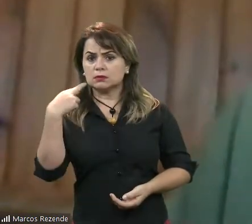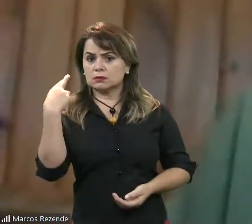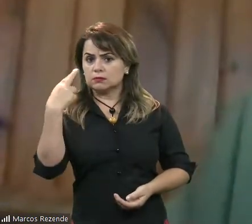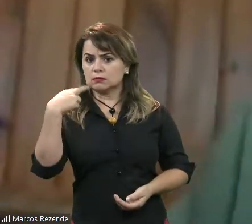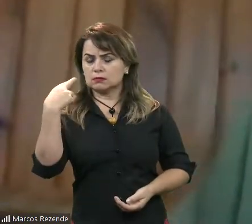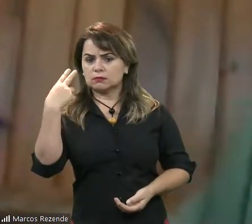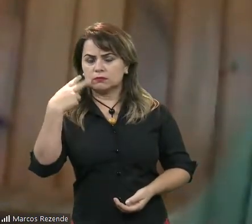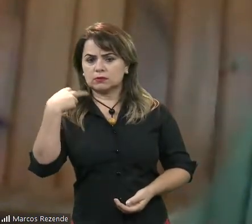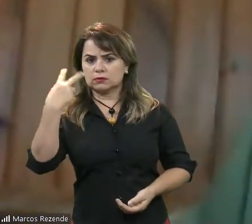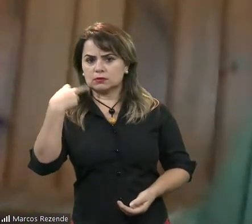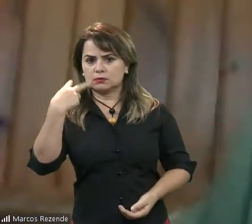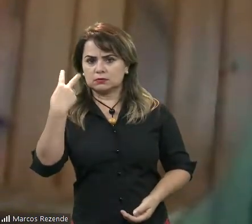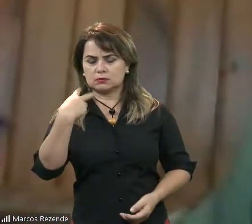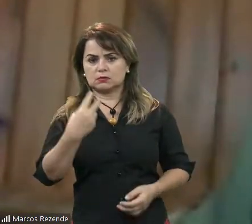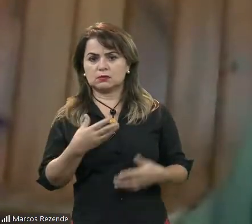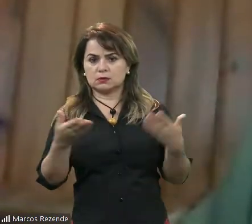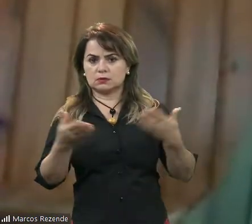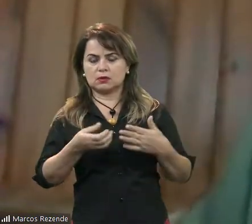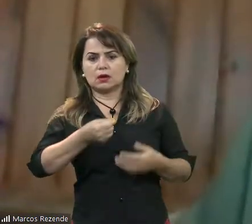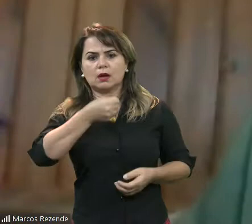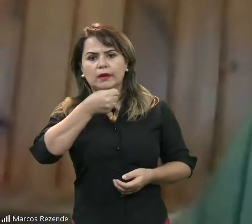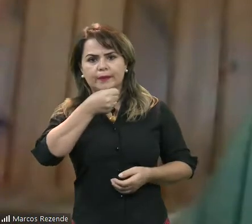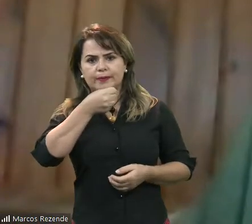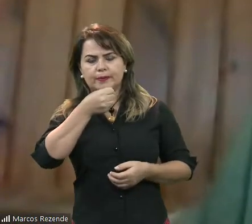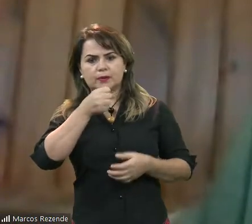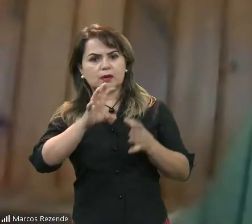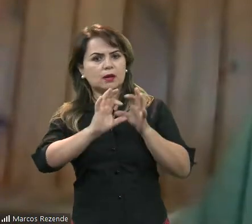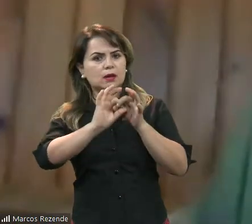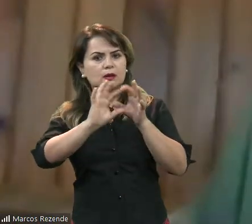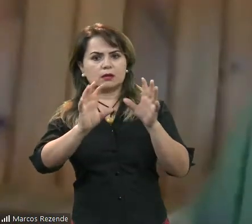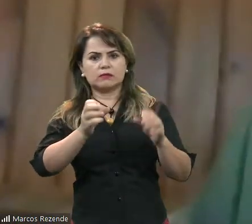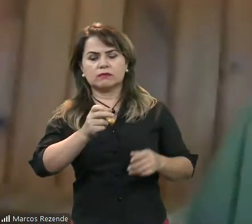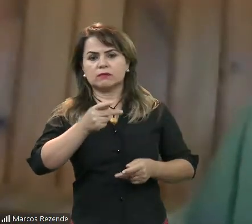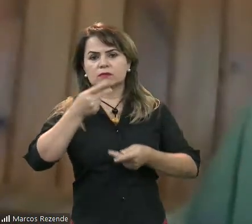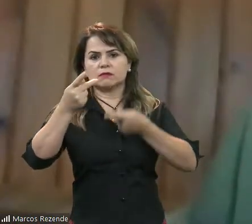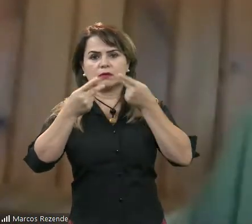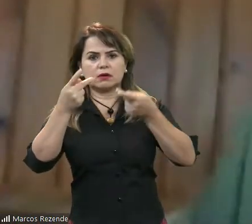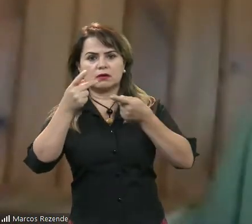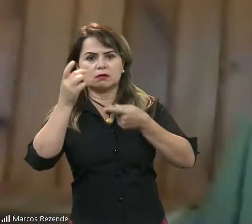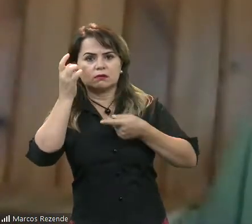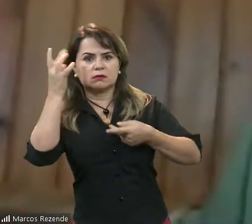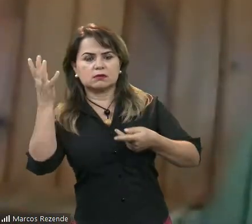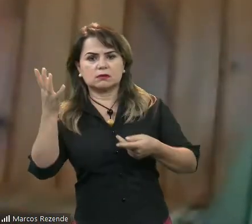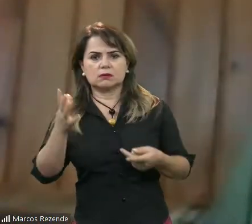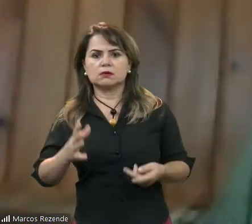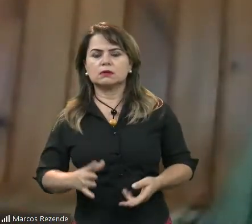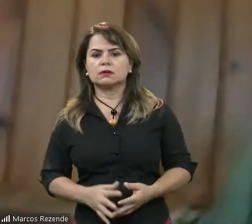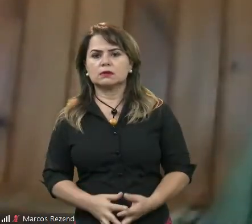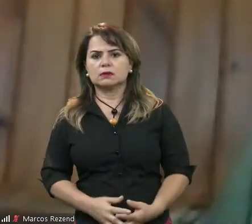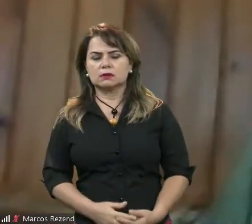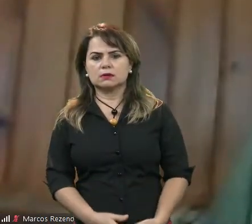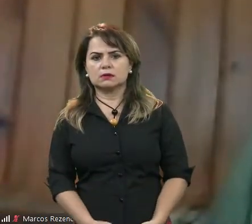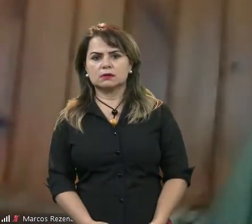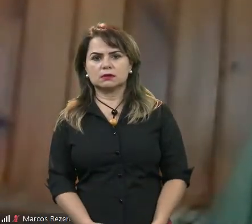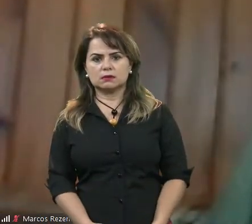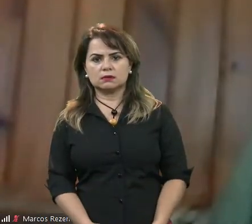Neste momento, deixarei os microfones abertos para facilitar. Pode.